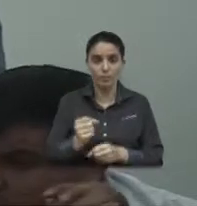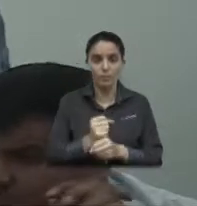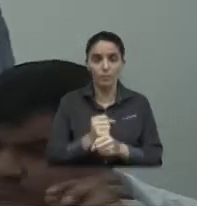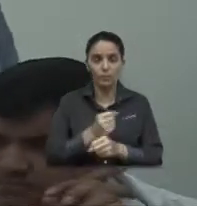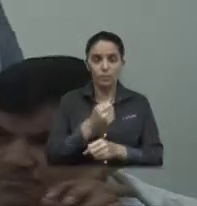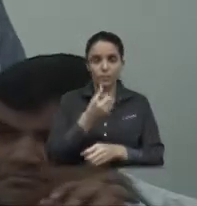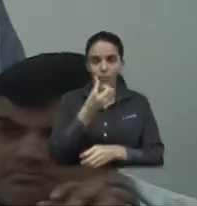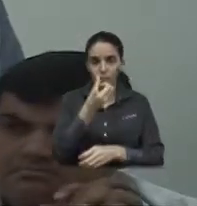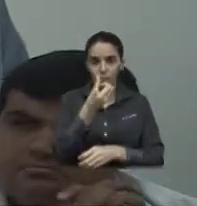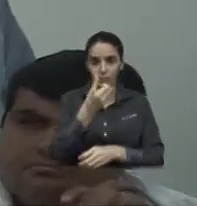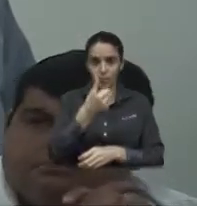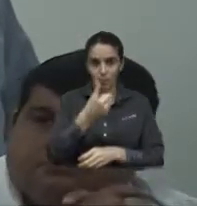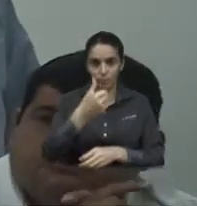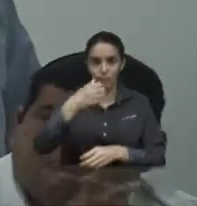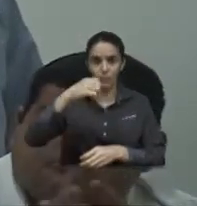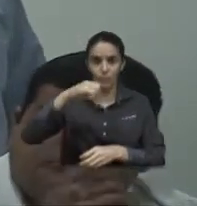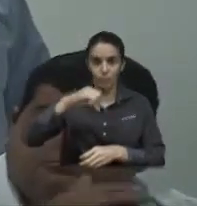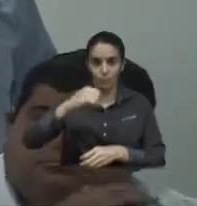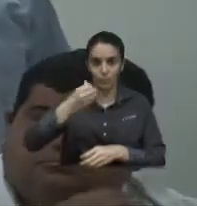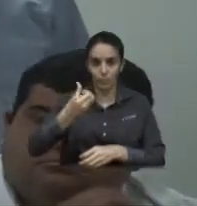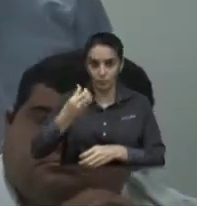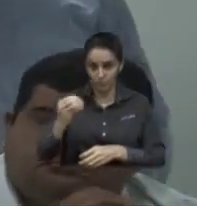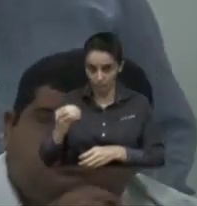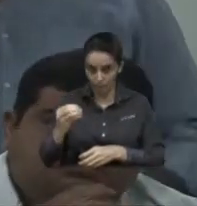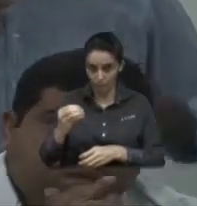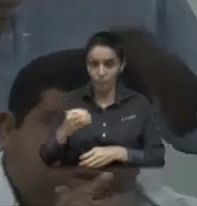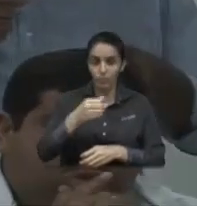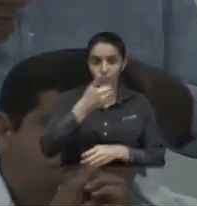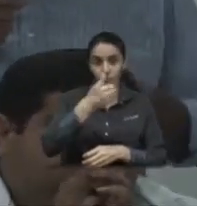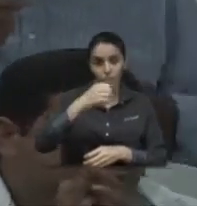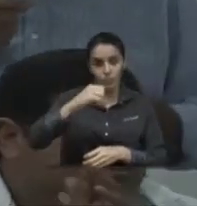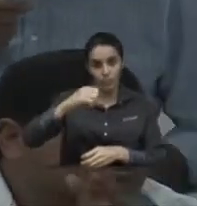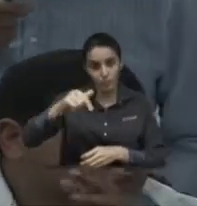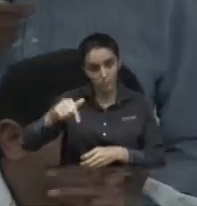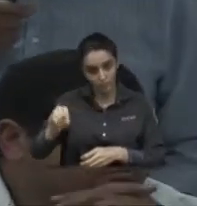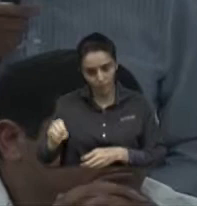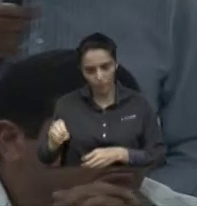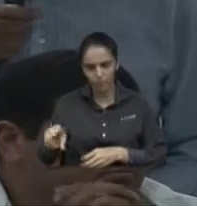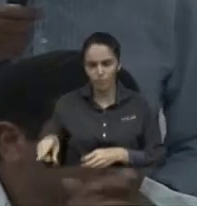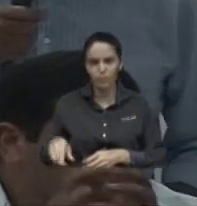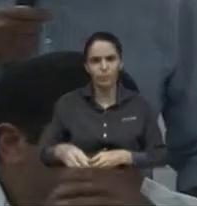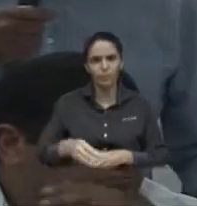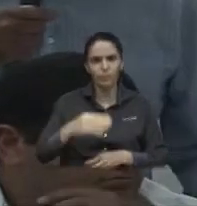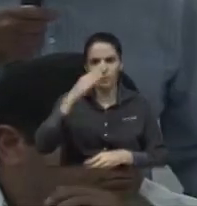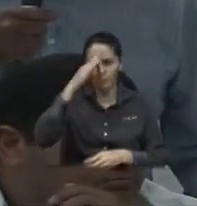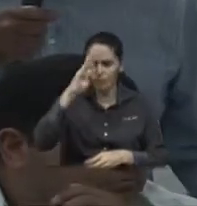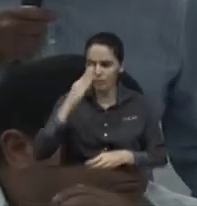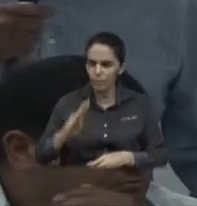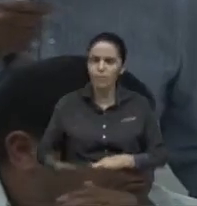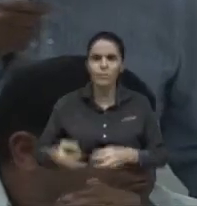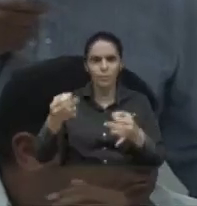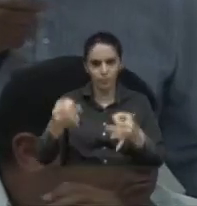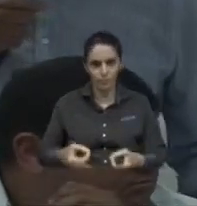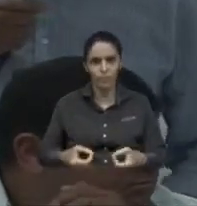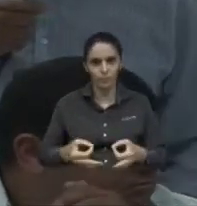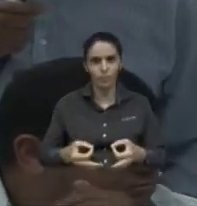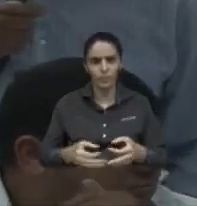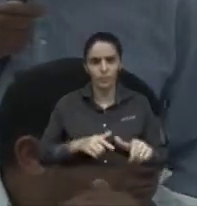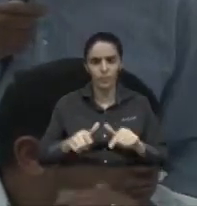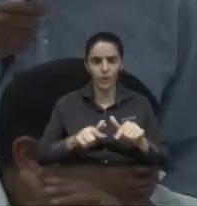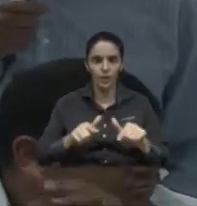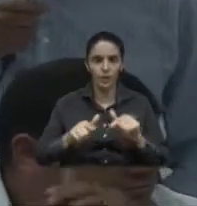70. E daqueles vereadores que honraram brilhantemente, com o